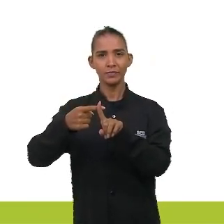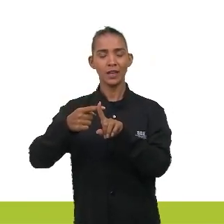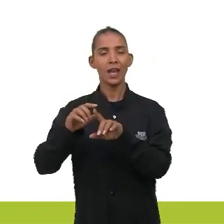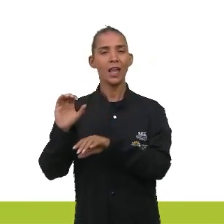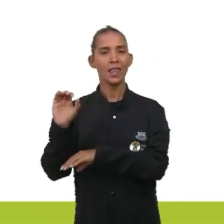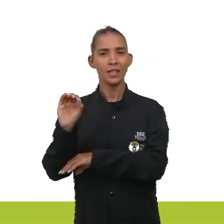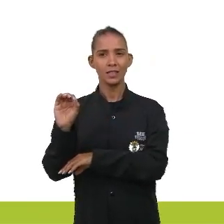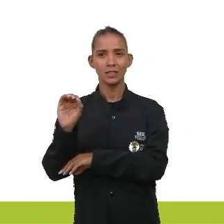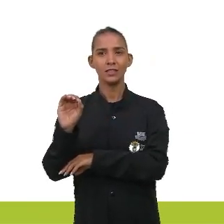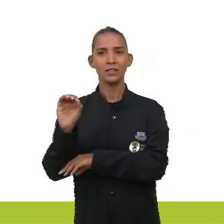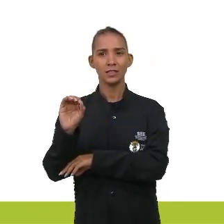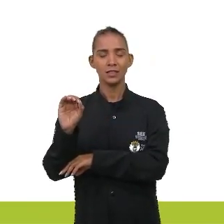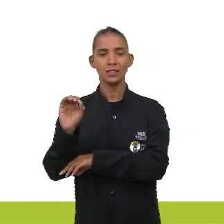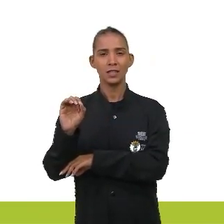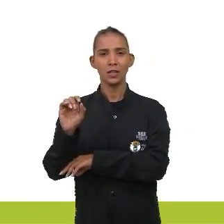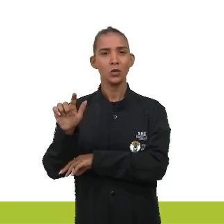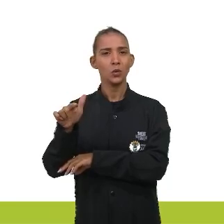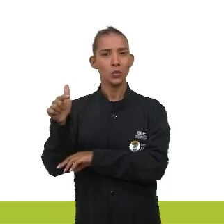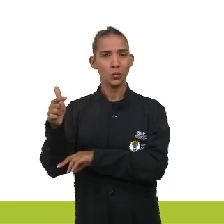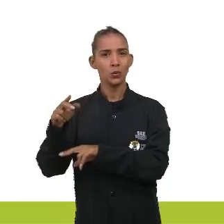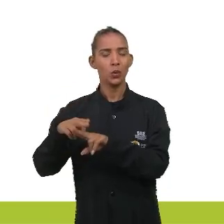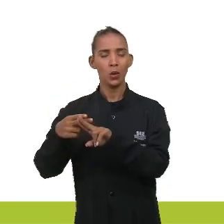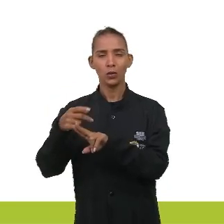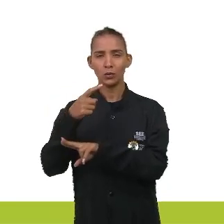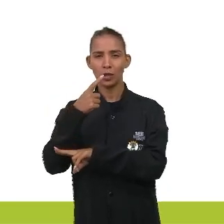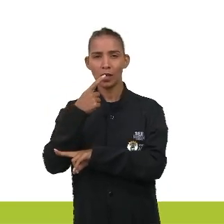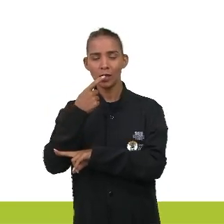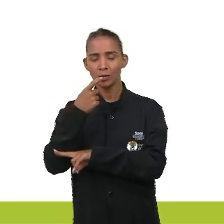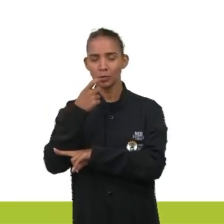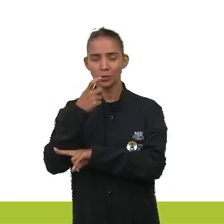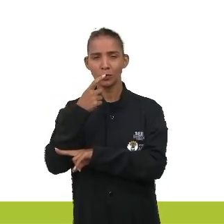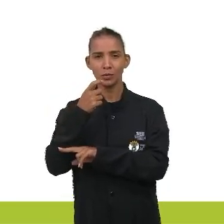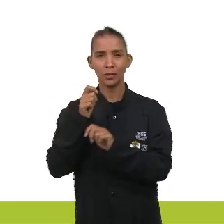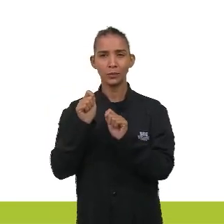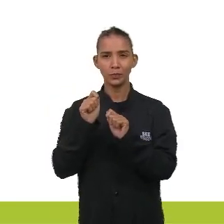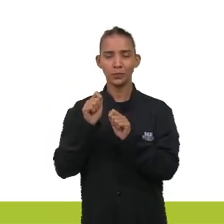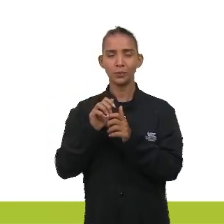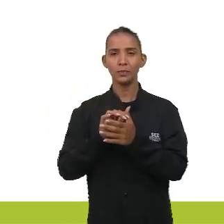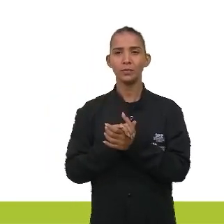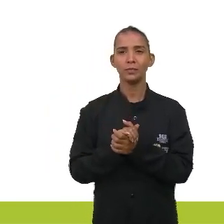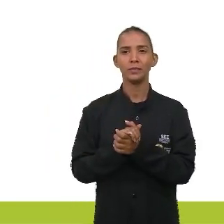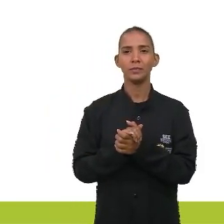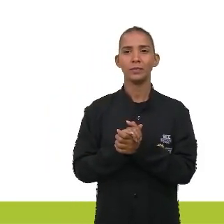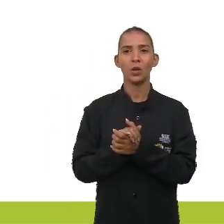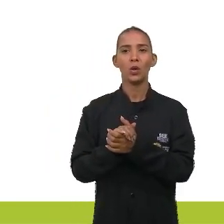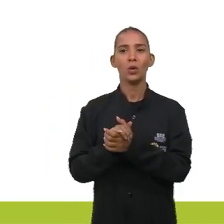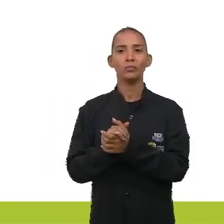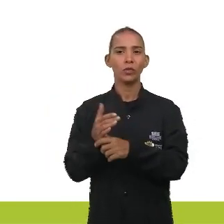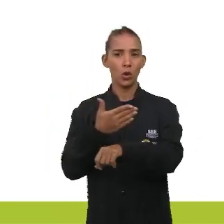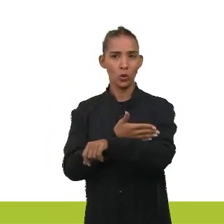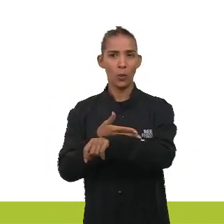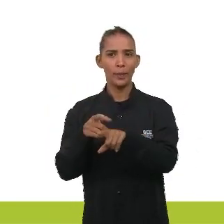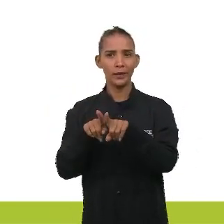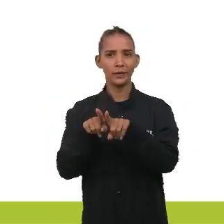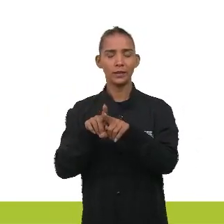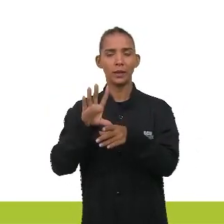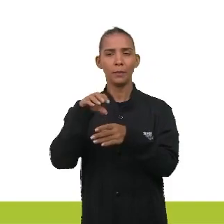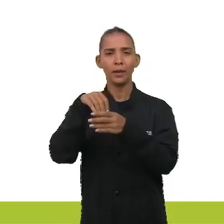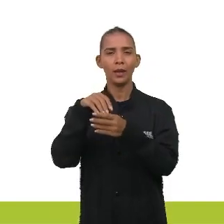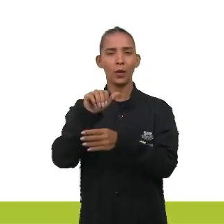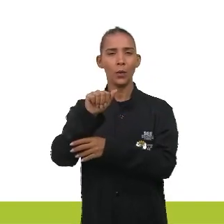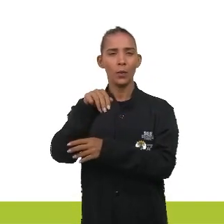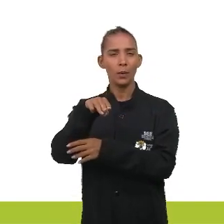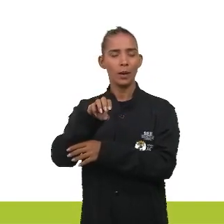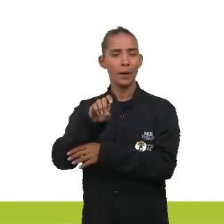nenhuma aqui do chocolate branco e nenhuma do amêndoa. Aqui eu não estou colocando